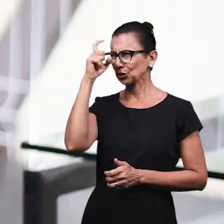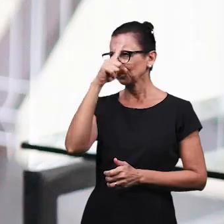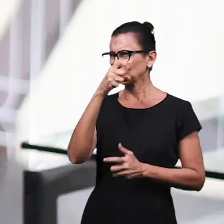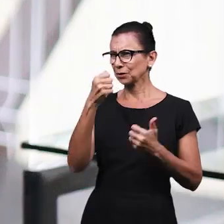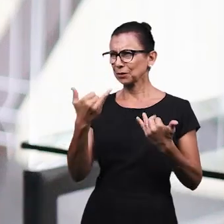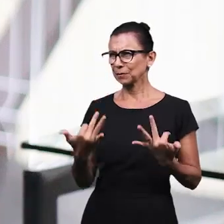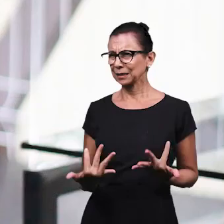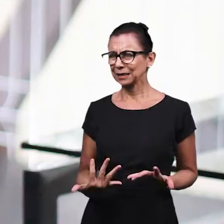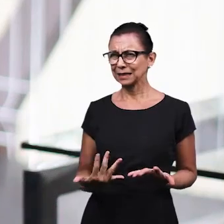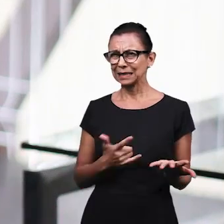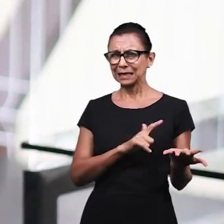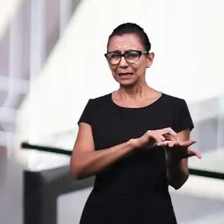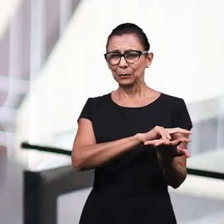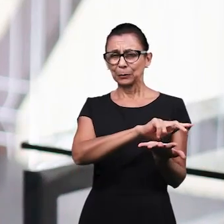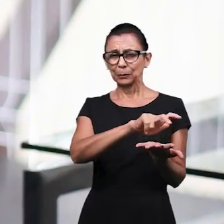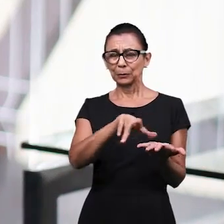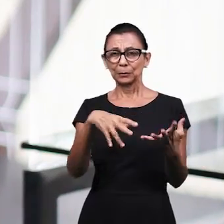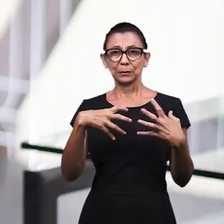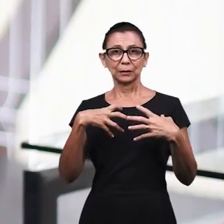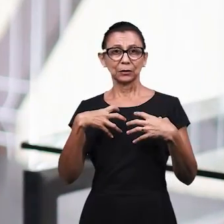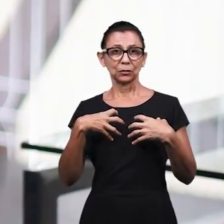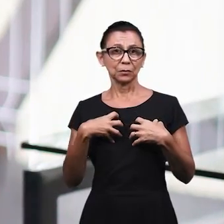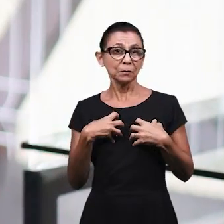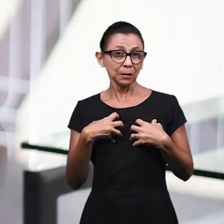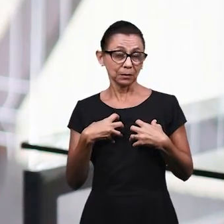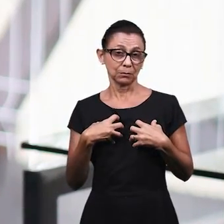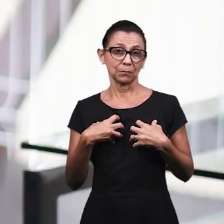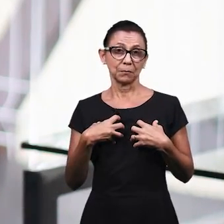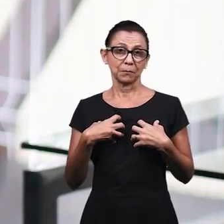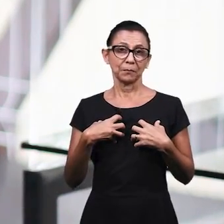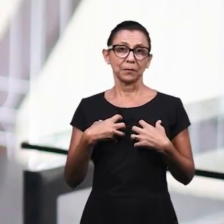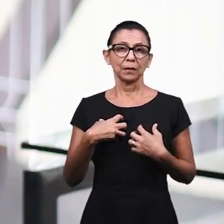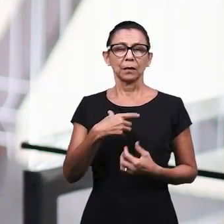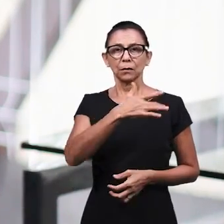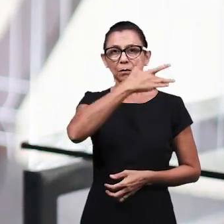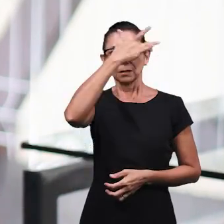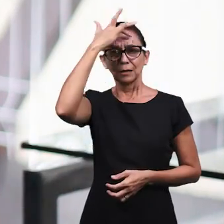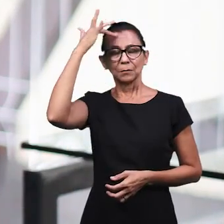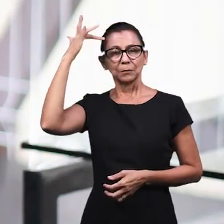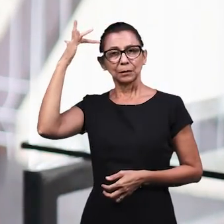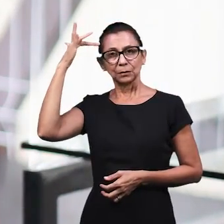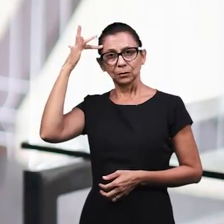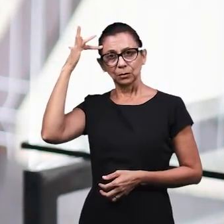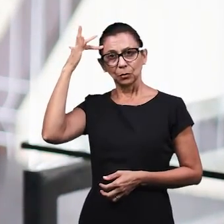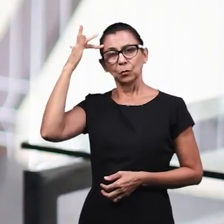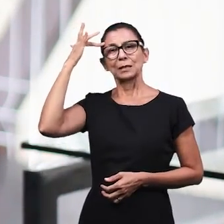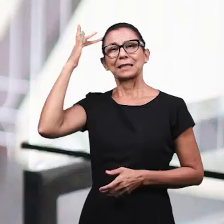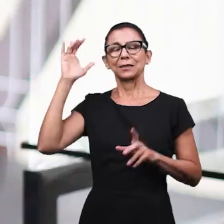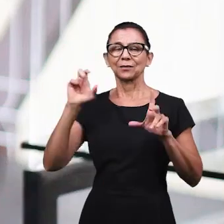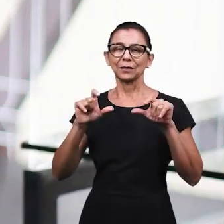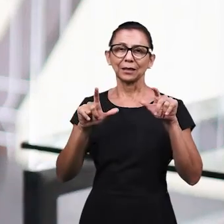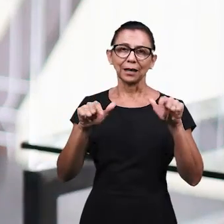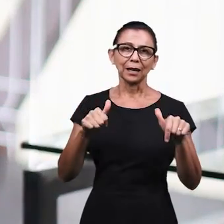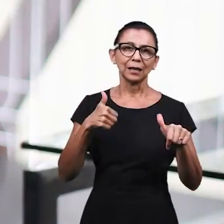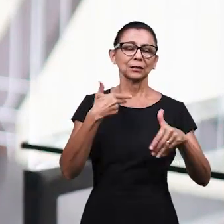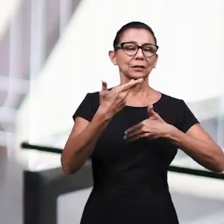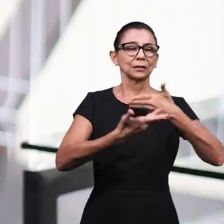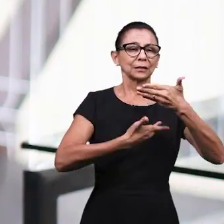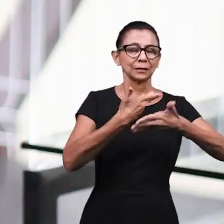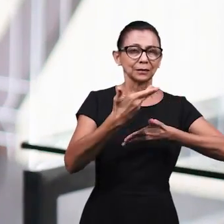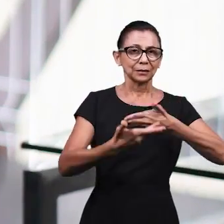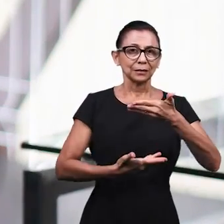São tantos sentimentos que só mesmo quem participa pode entender que às vezes não existem palavras para poder